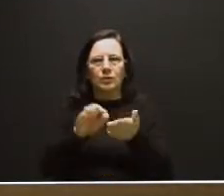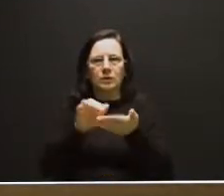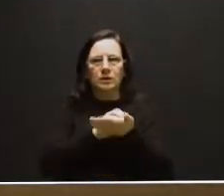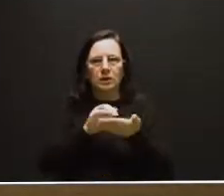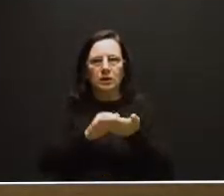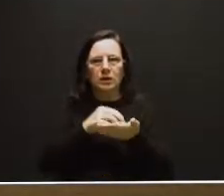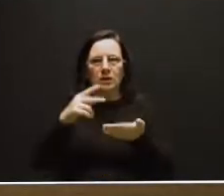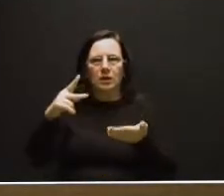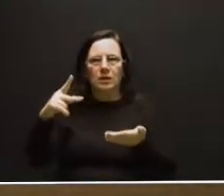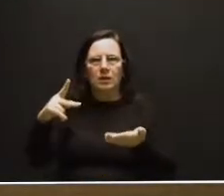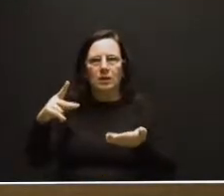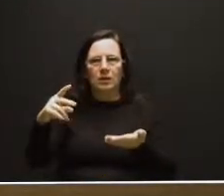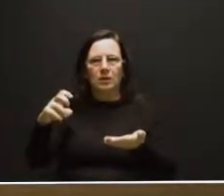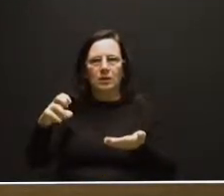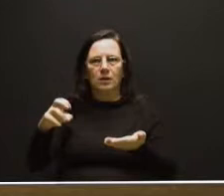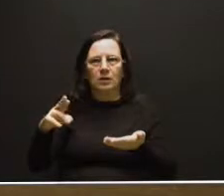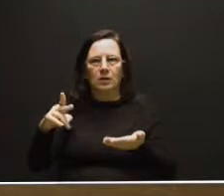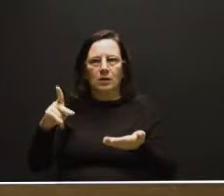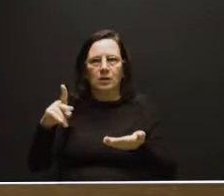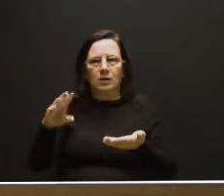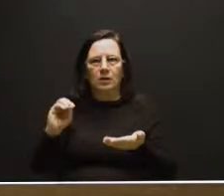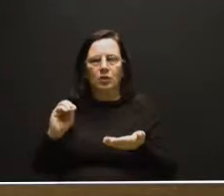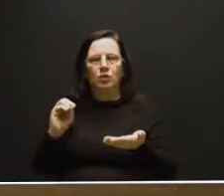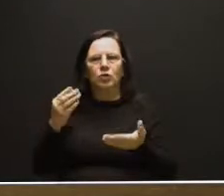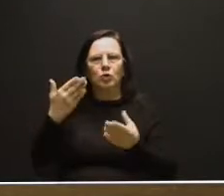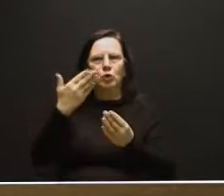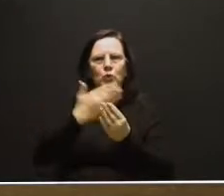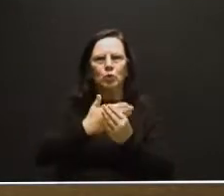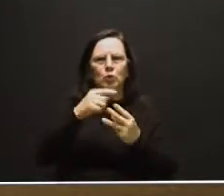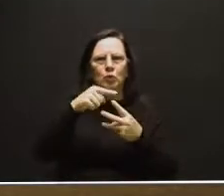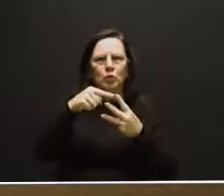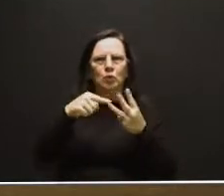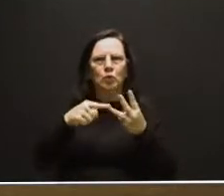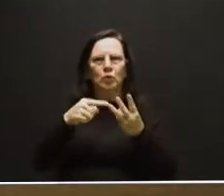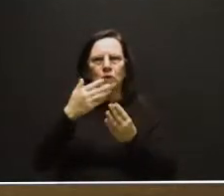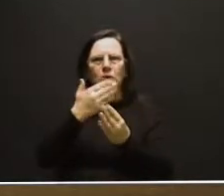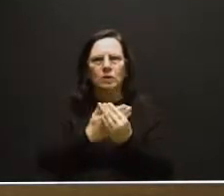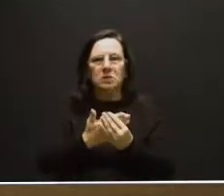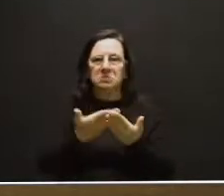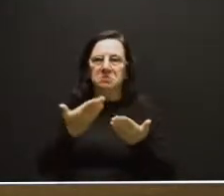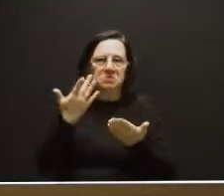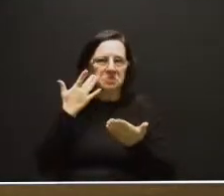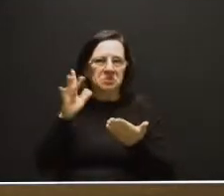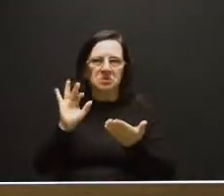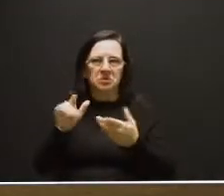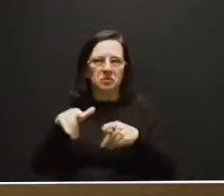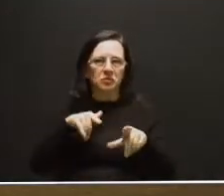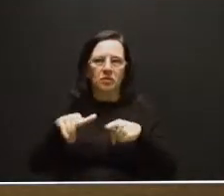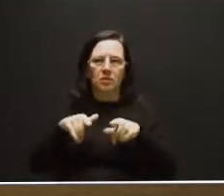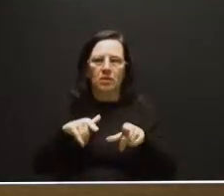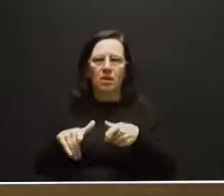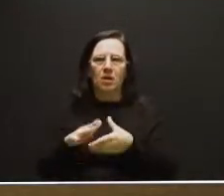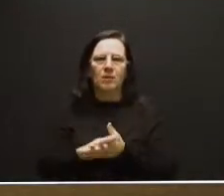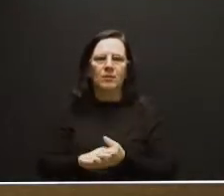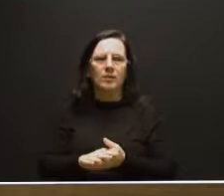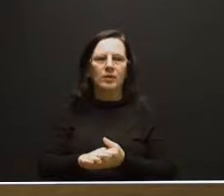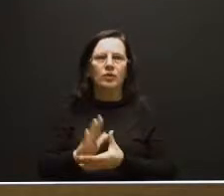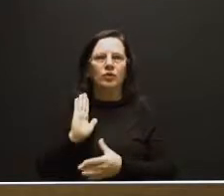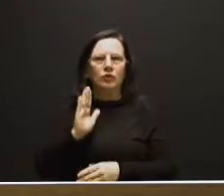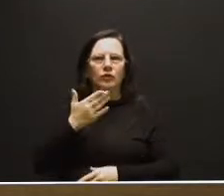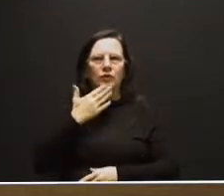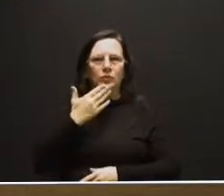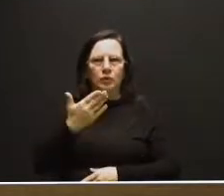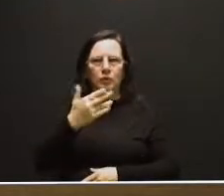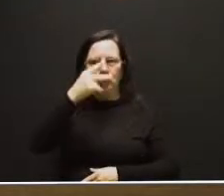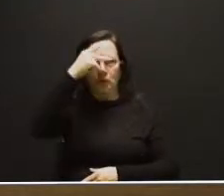de sá com esse acúmulo de pastas eu não sei se é muito serviço pra ele é mas a gente já tinha feito aqui um pedido ao